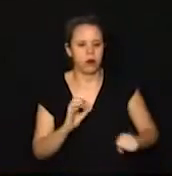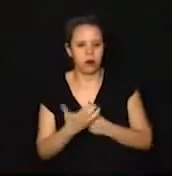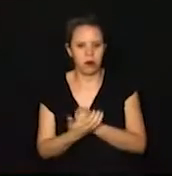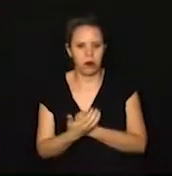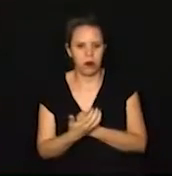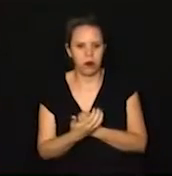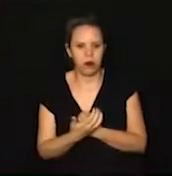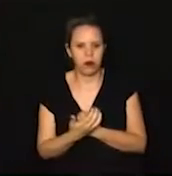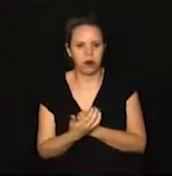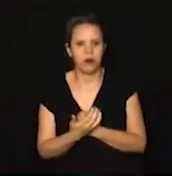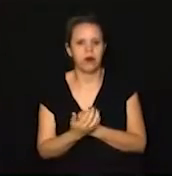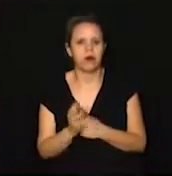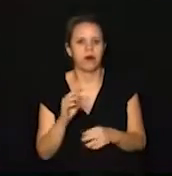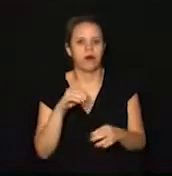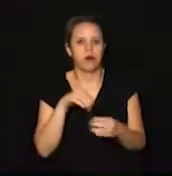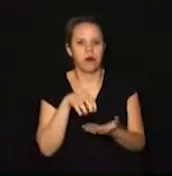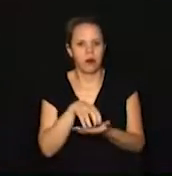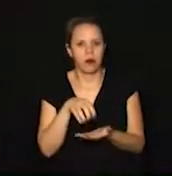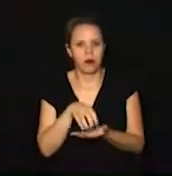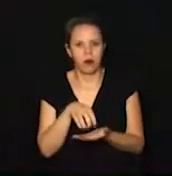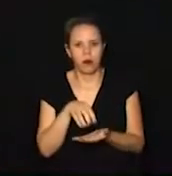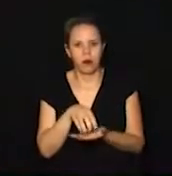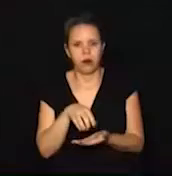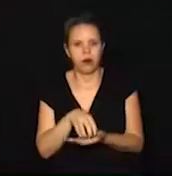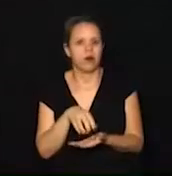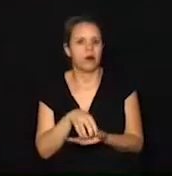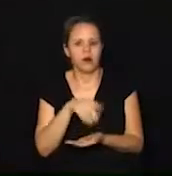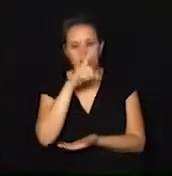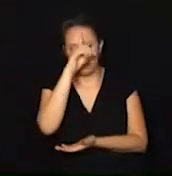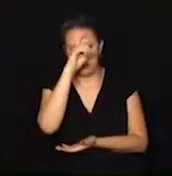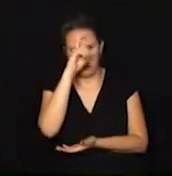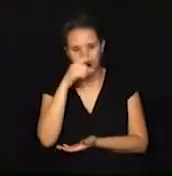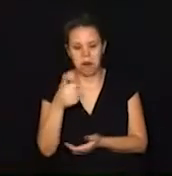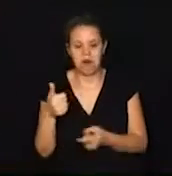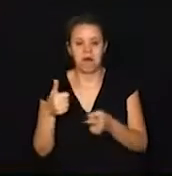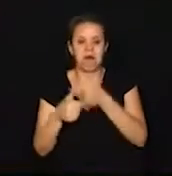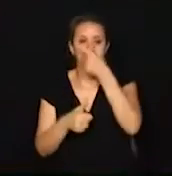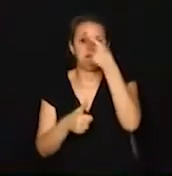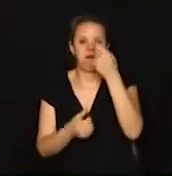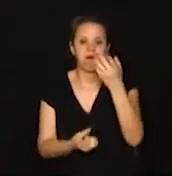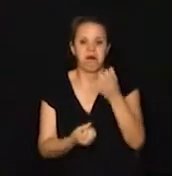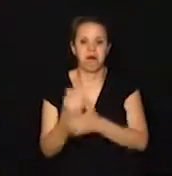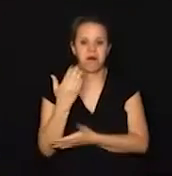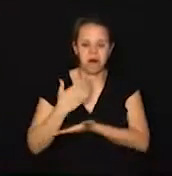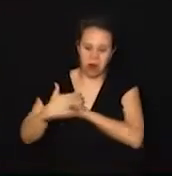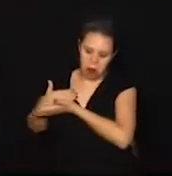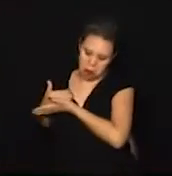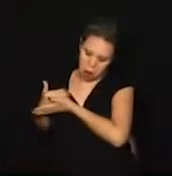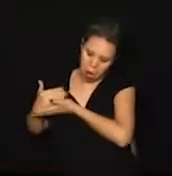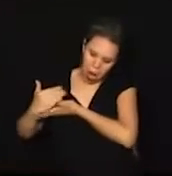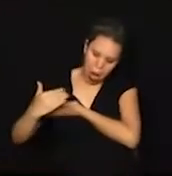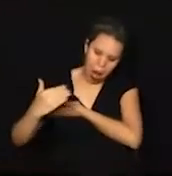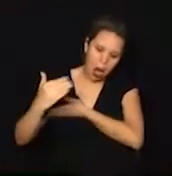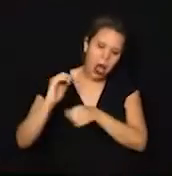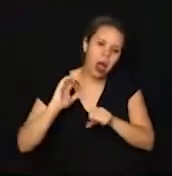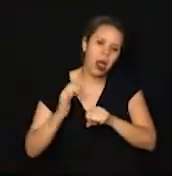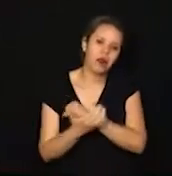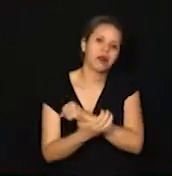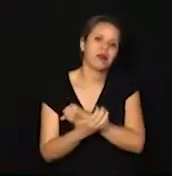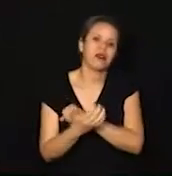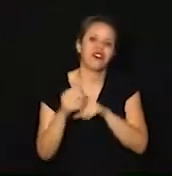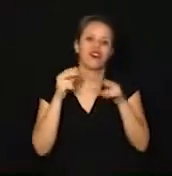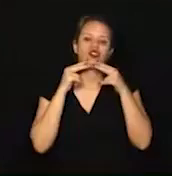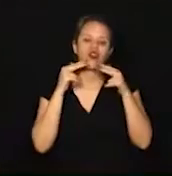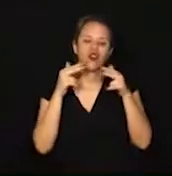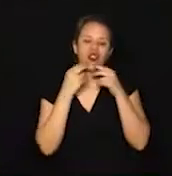nossas portas. Então, isso é a primeira vez que acontece desde o início da epidemia, é uma notícia muito,